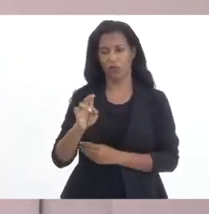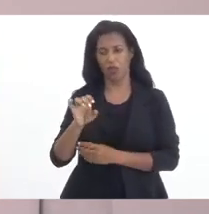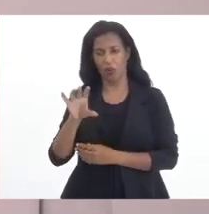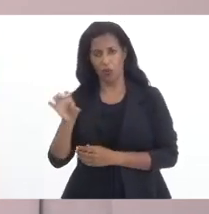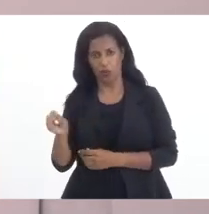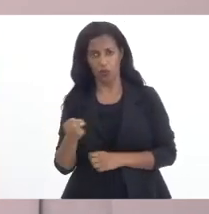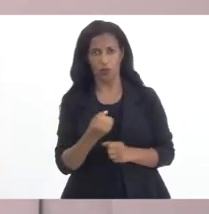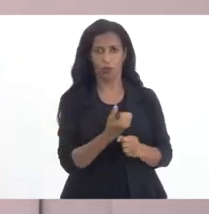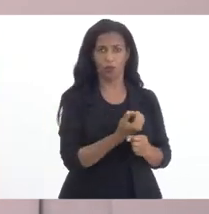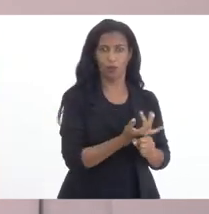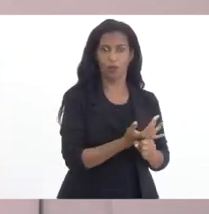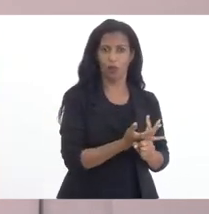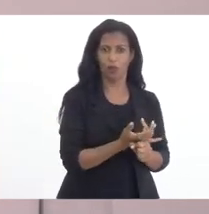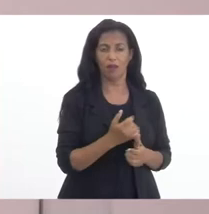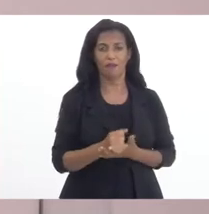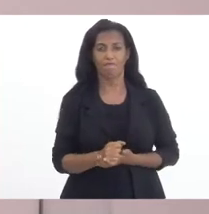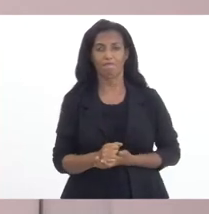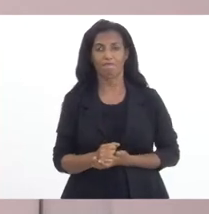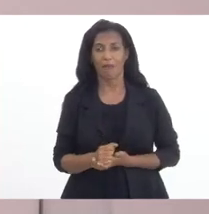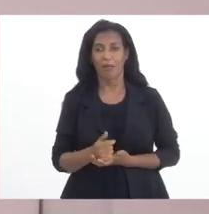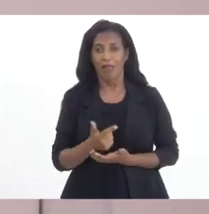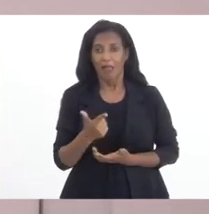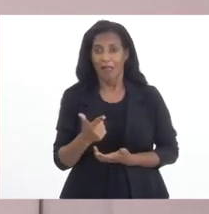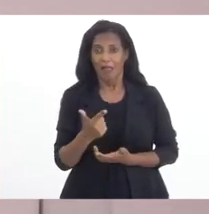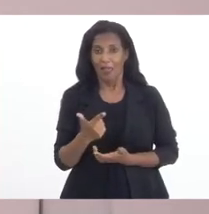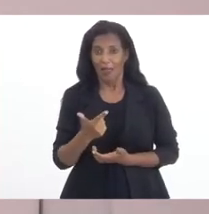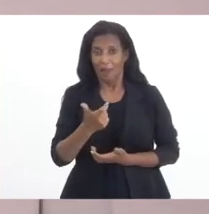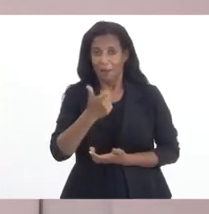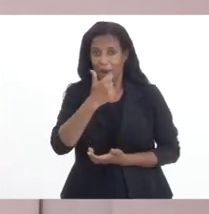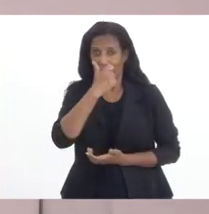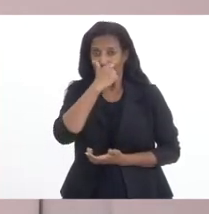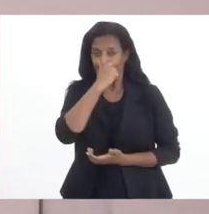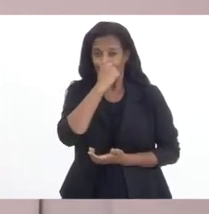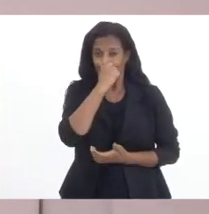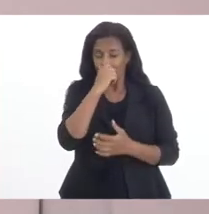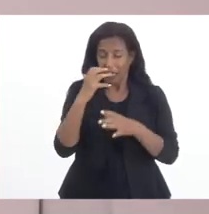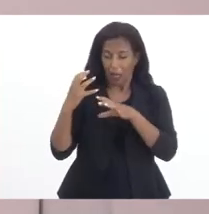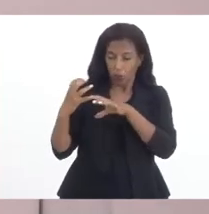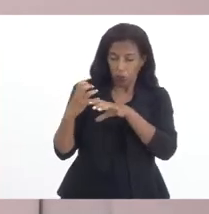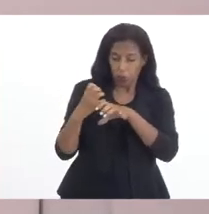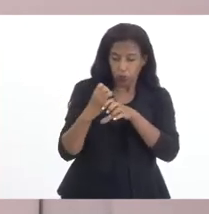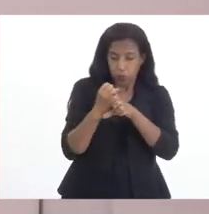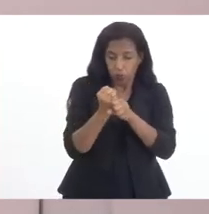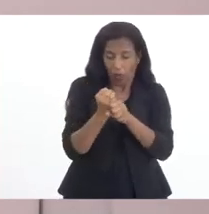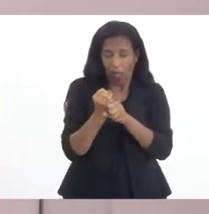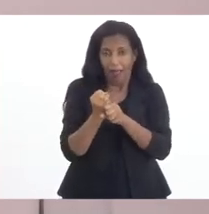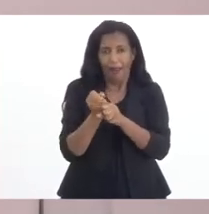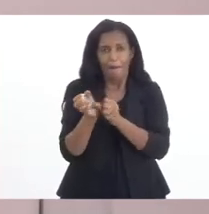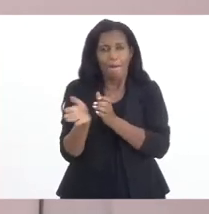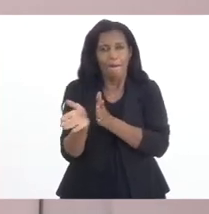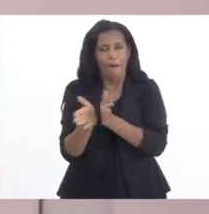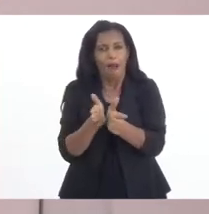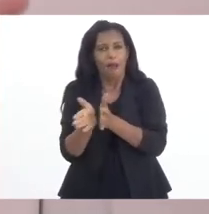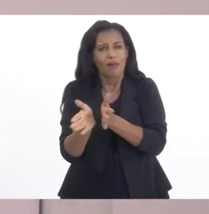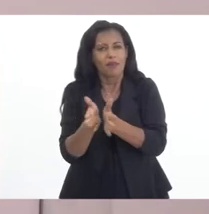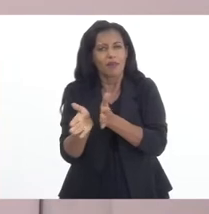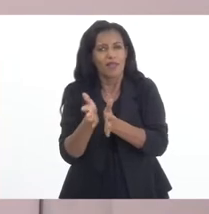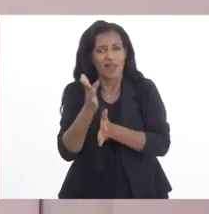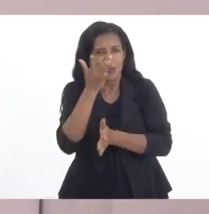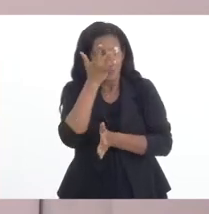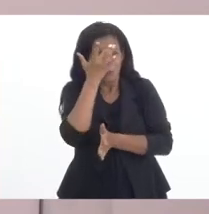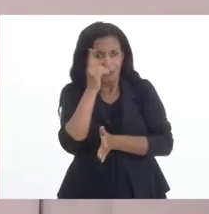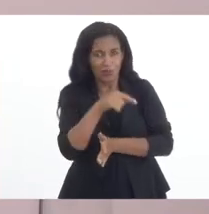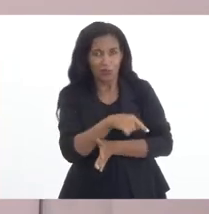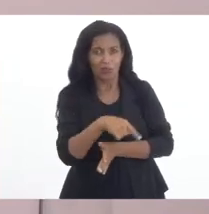UERJ seria apertar o gargalo para o acesso das pessoas menos ricas, vamos dizer